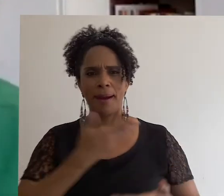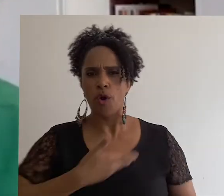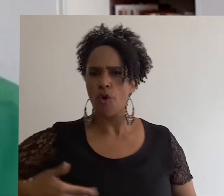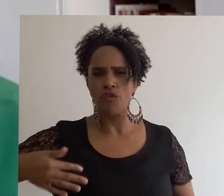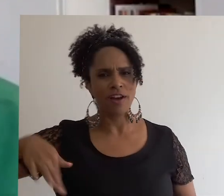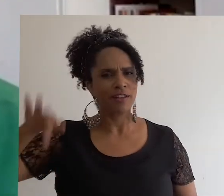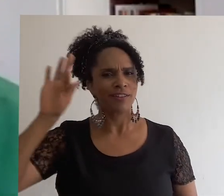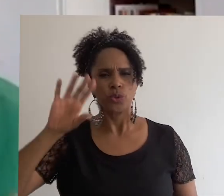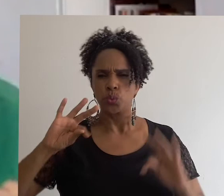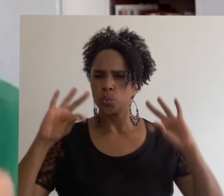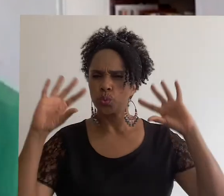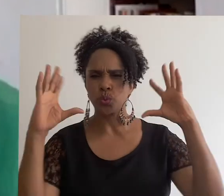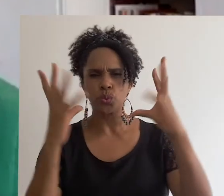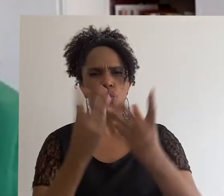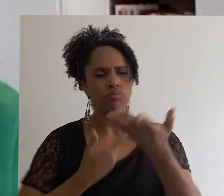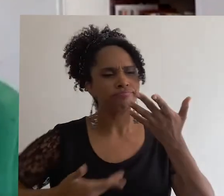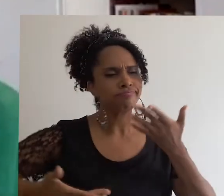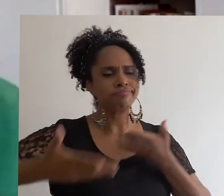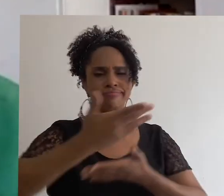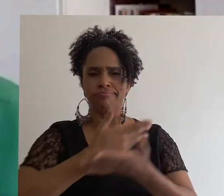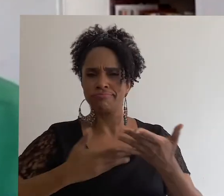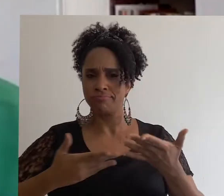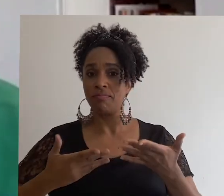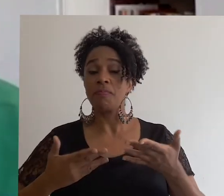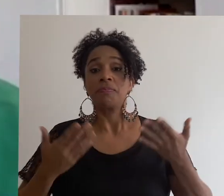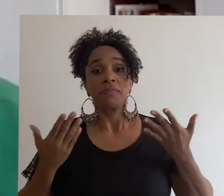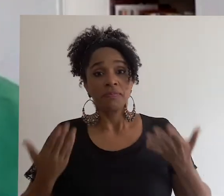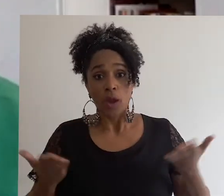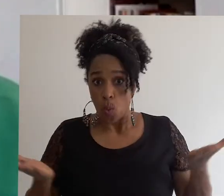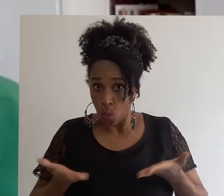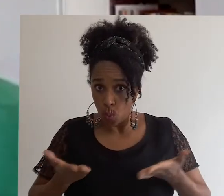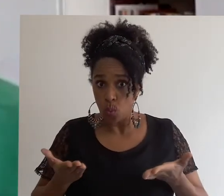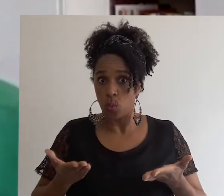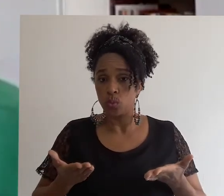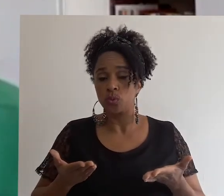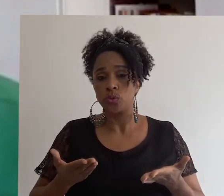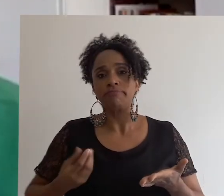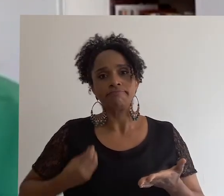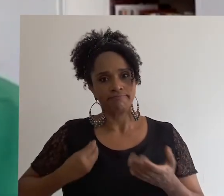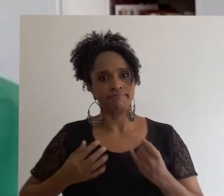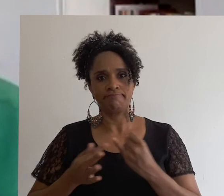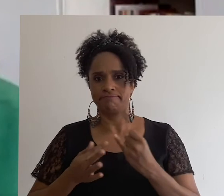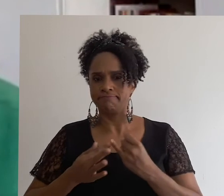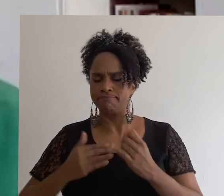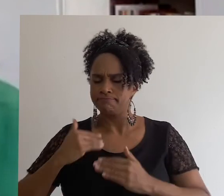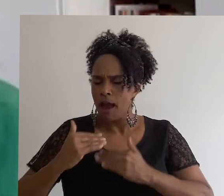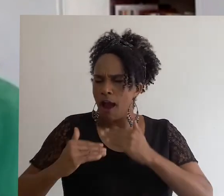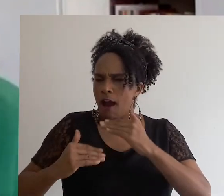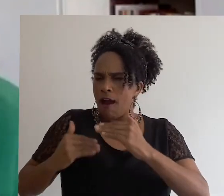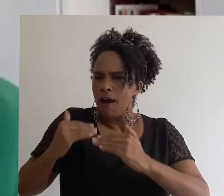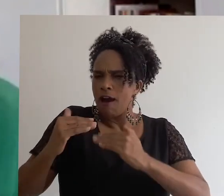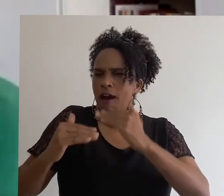federal, não é? Então, hoje o IFBA é uma instituição que caminha a passos largos